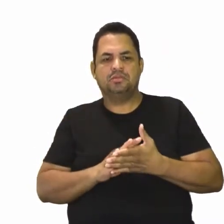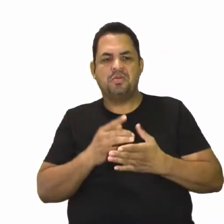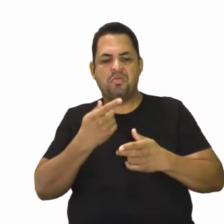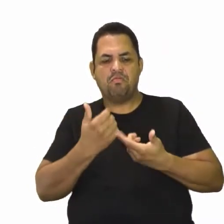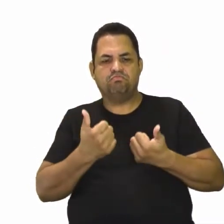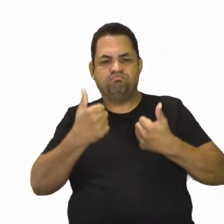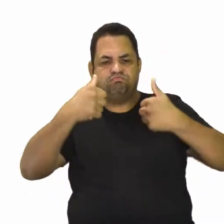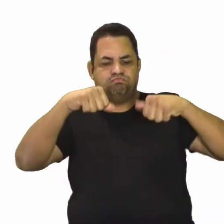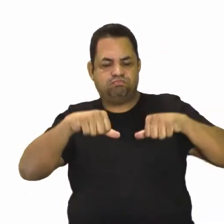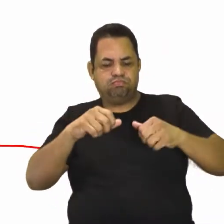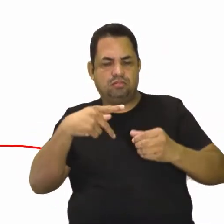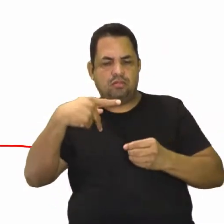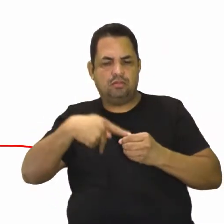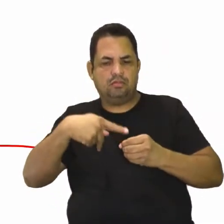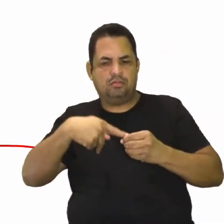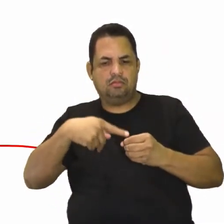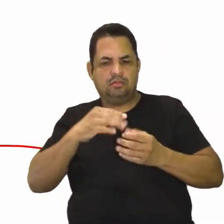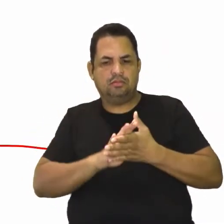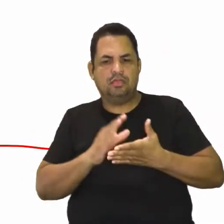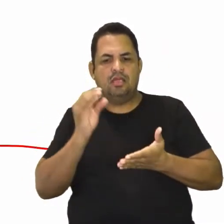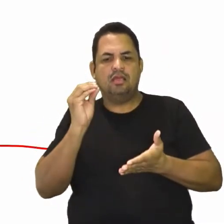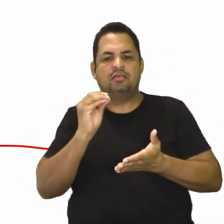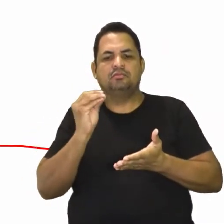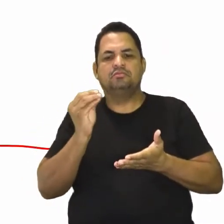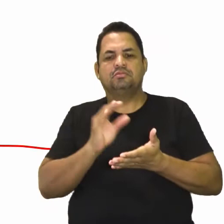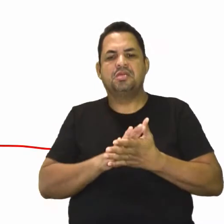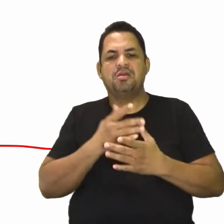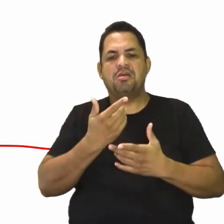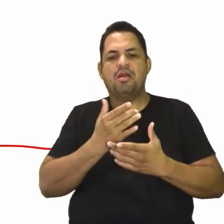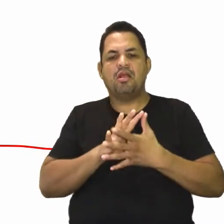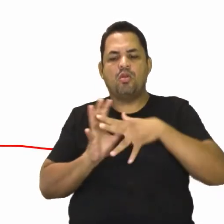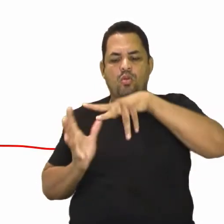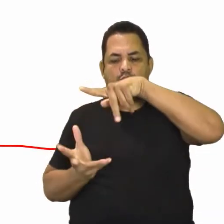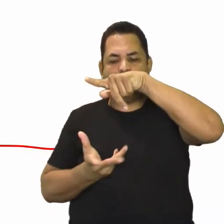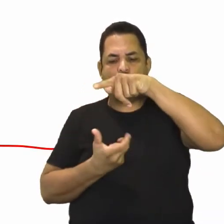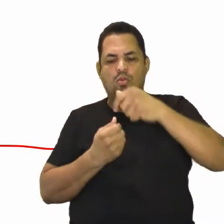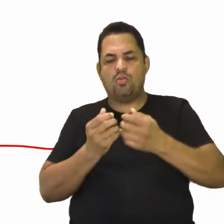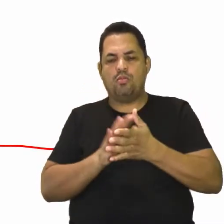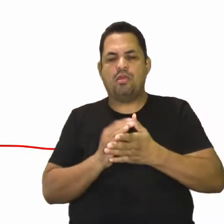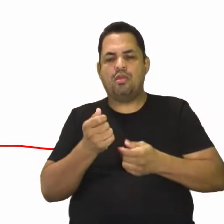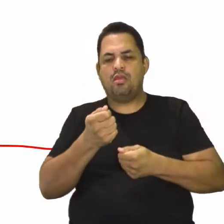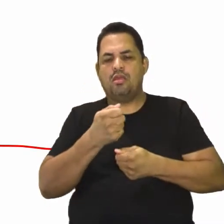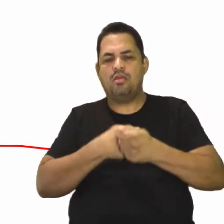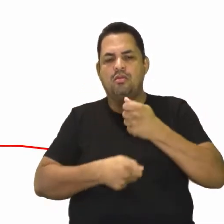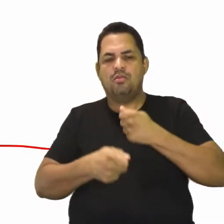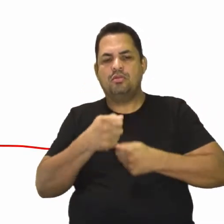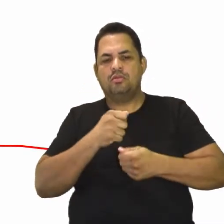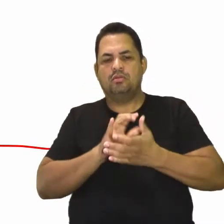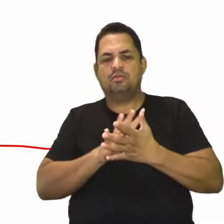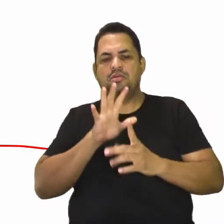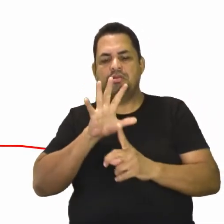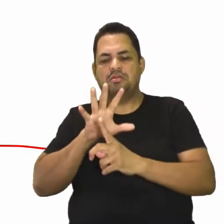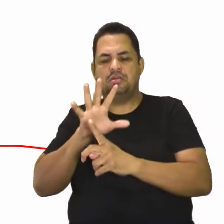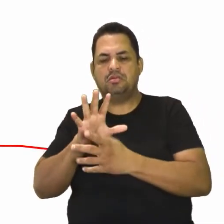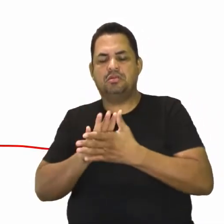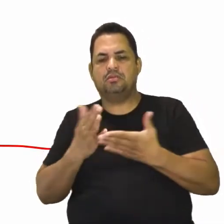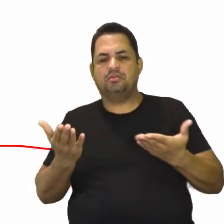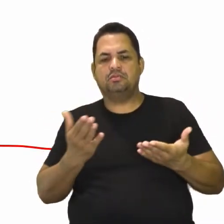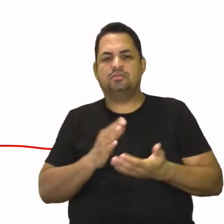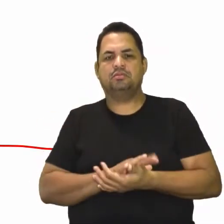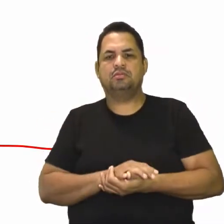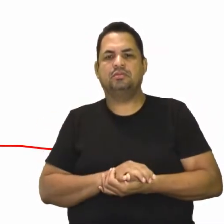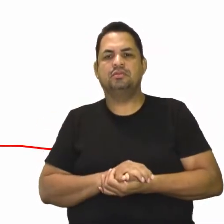petróleo, a recessão mundial interferiram na economia brasileira. Então o Brasil, ele começa no governo Geisel a